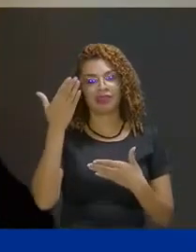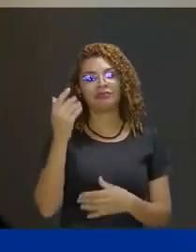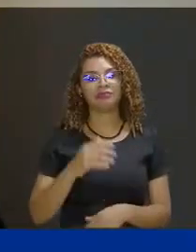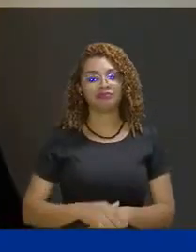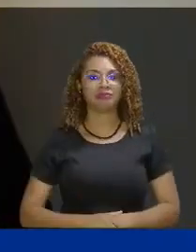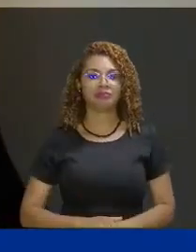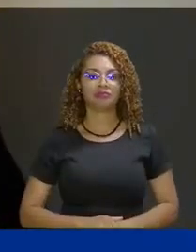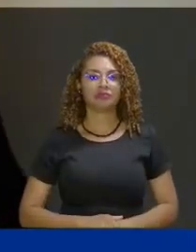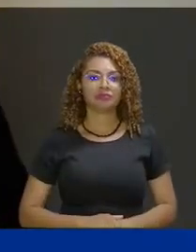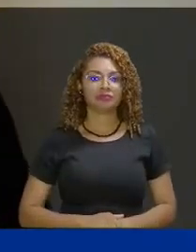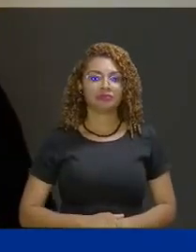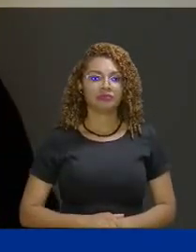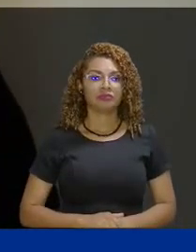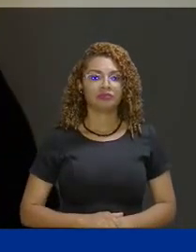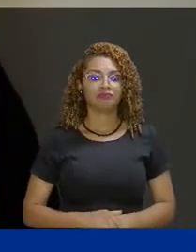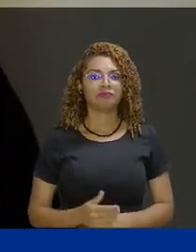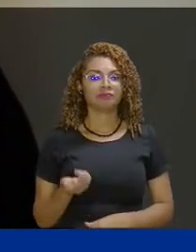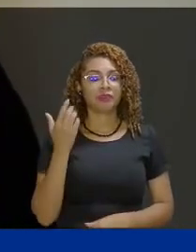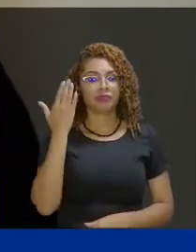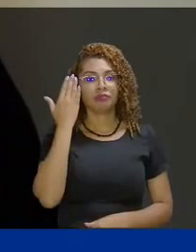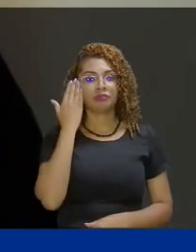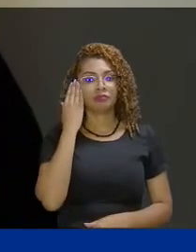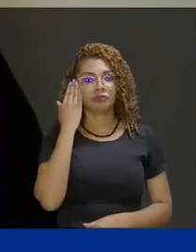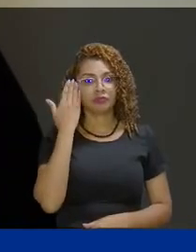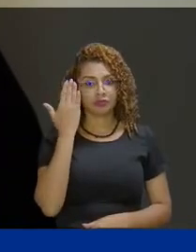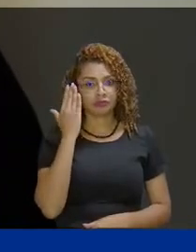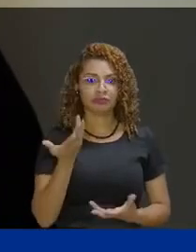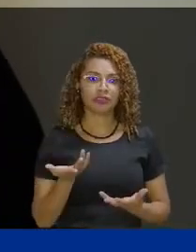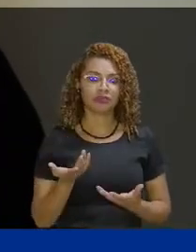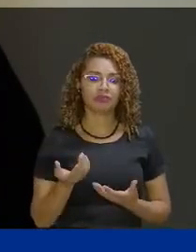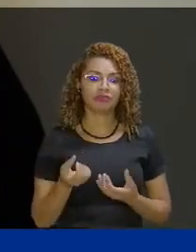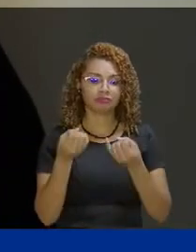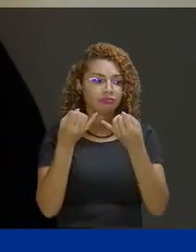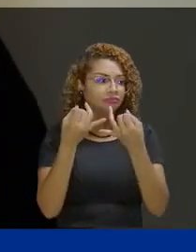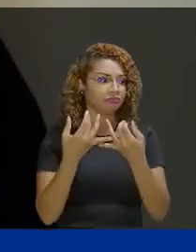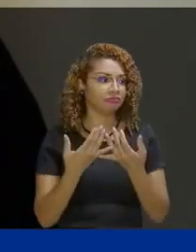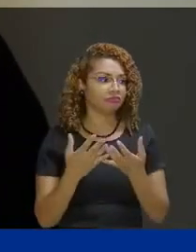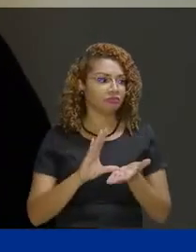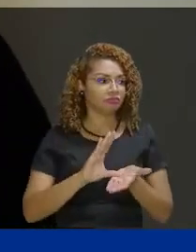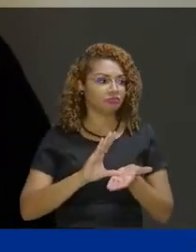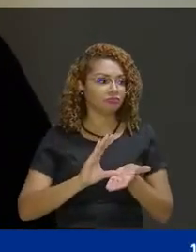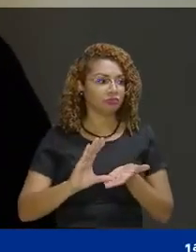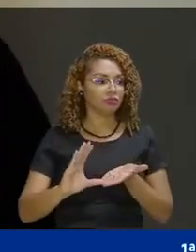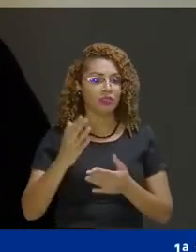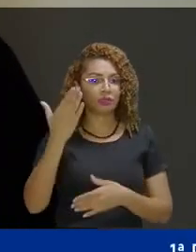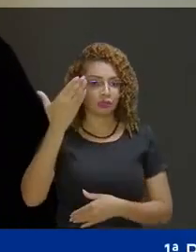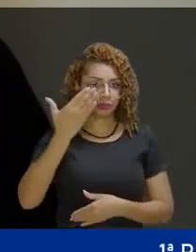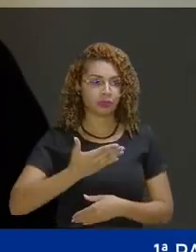perfeito. O item seguinte da pauta é a prestação de contas